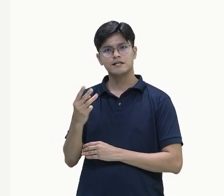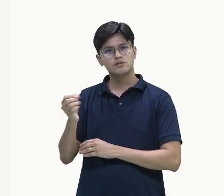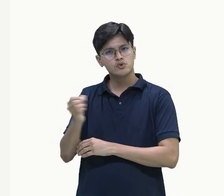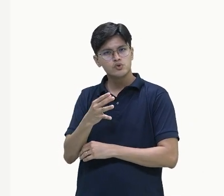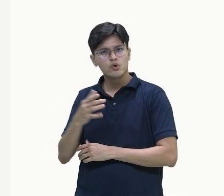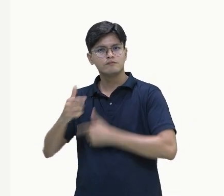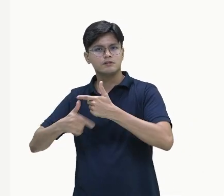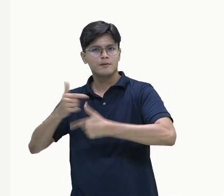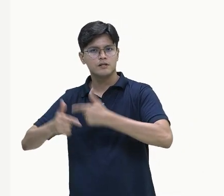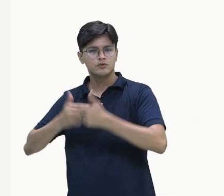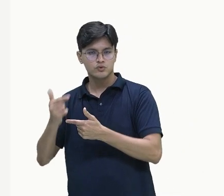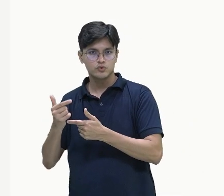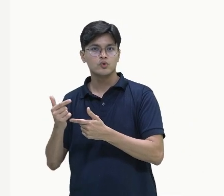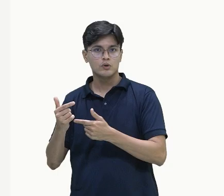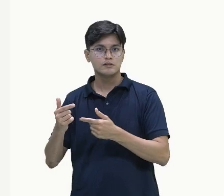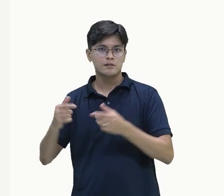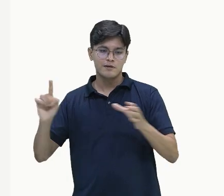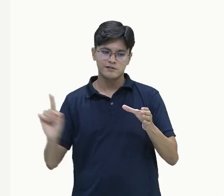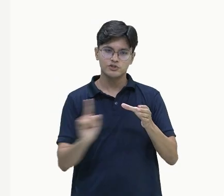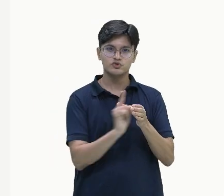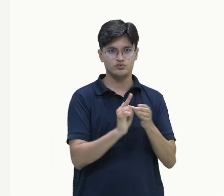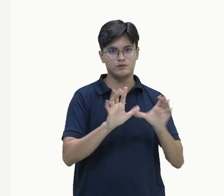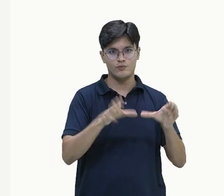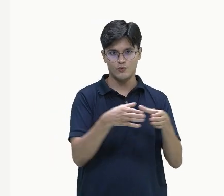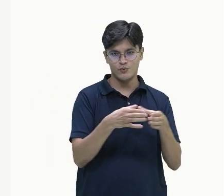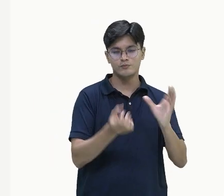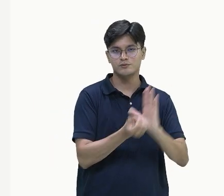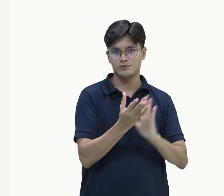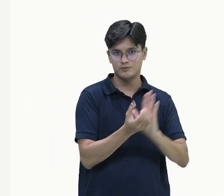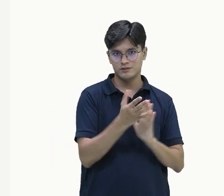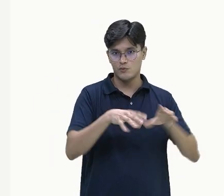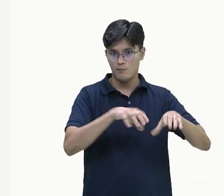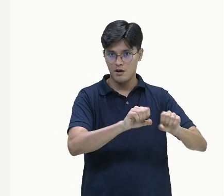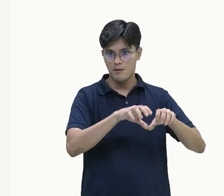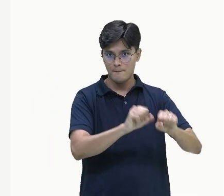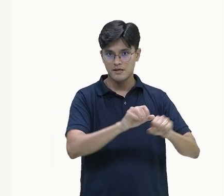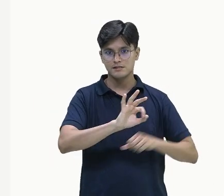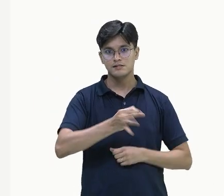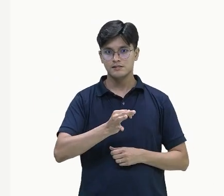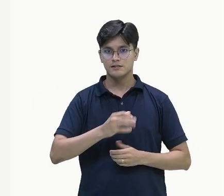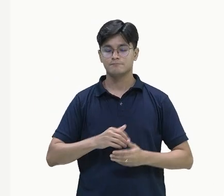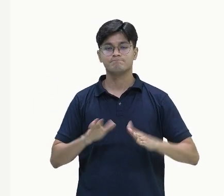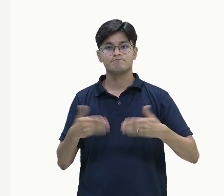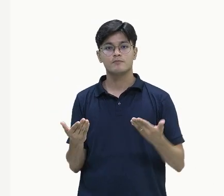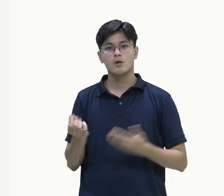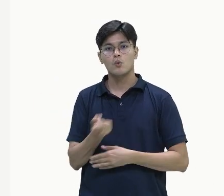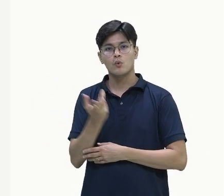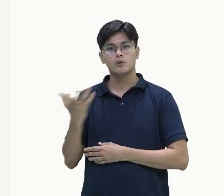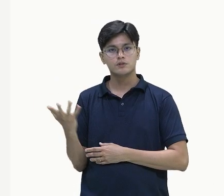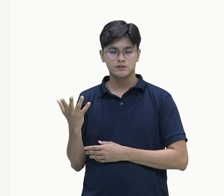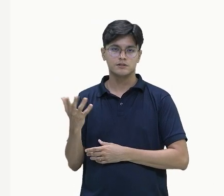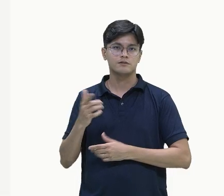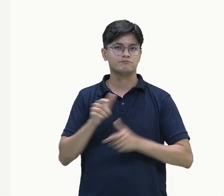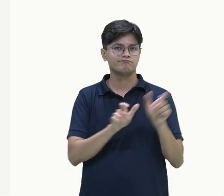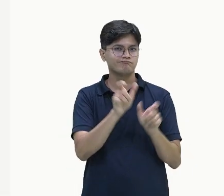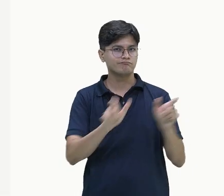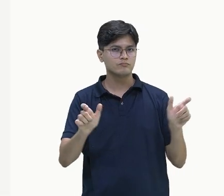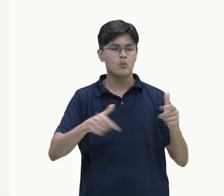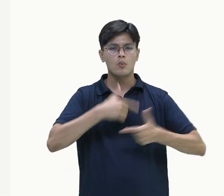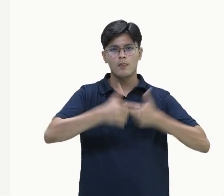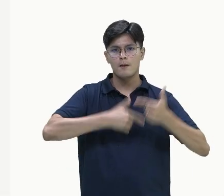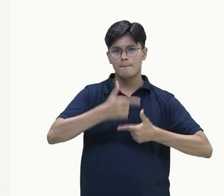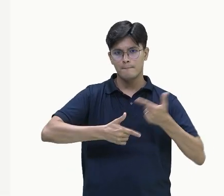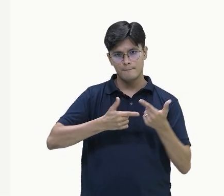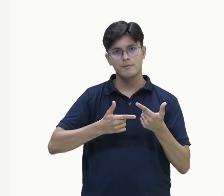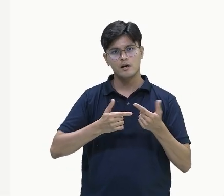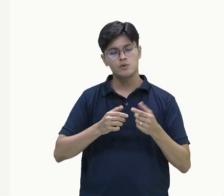que representa a situação problema. O número de trabalhadores pode ser dito como 3 vezes o ano,